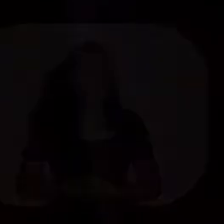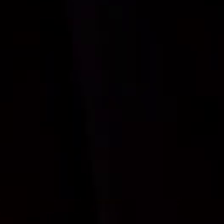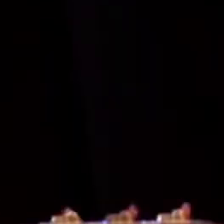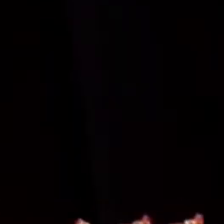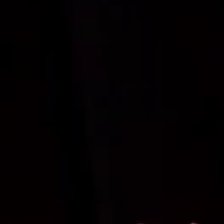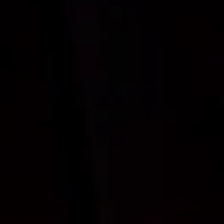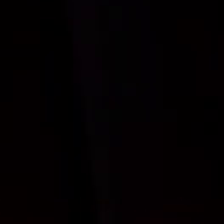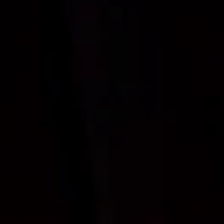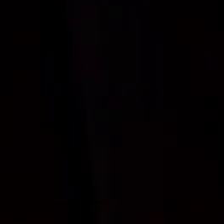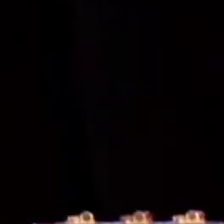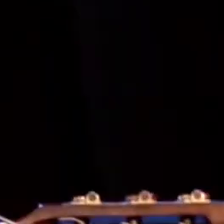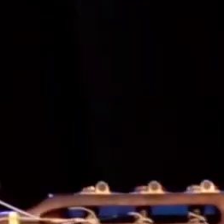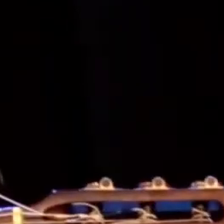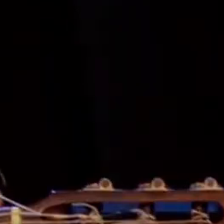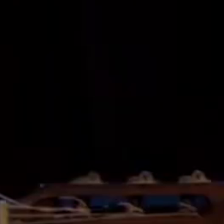Mara Rope.